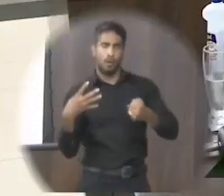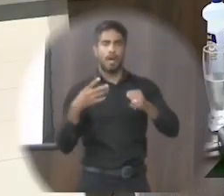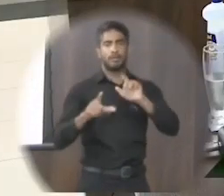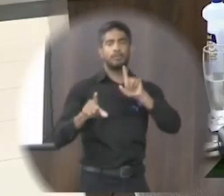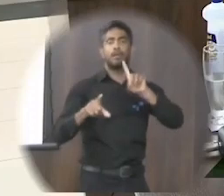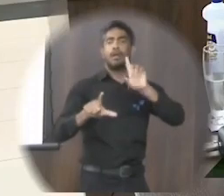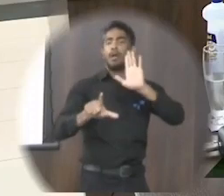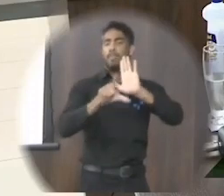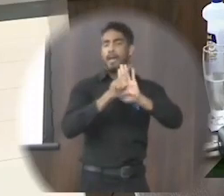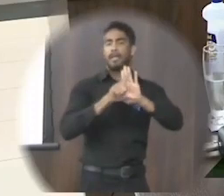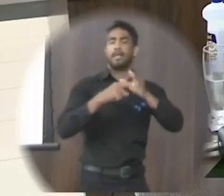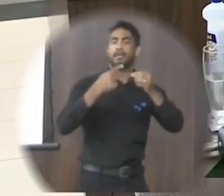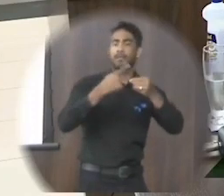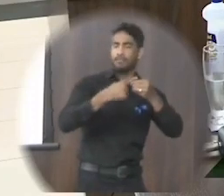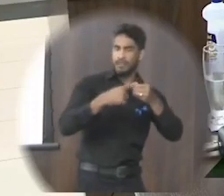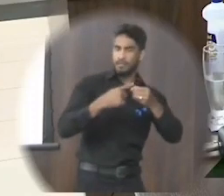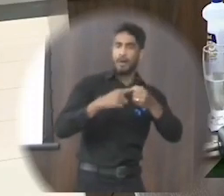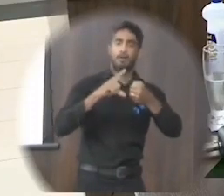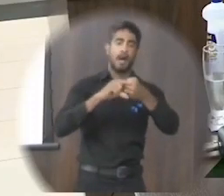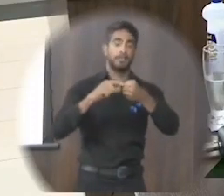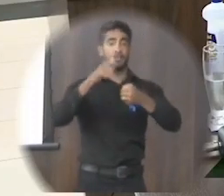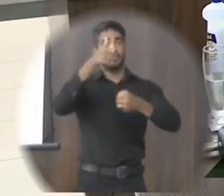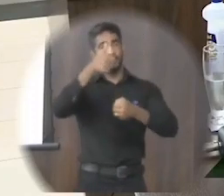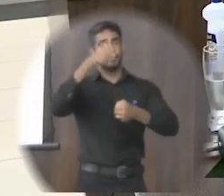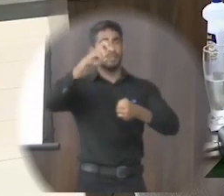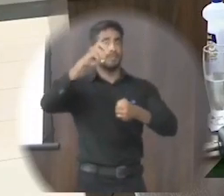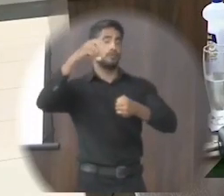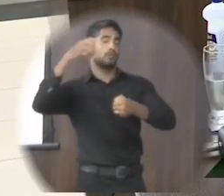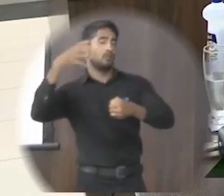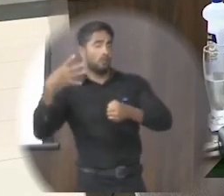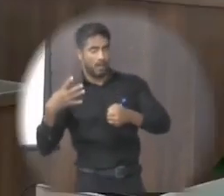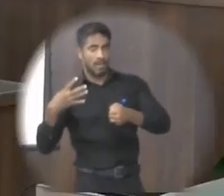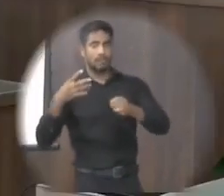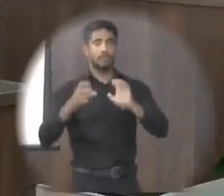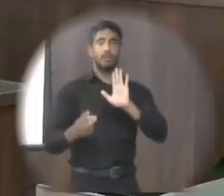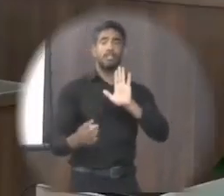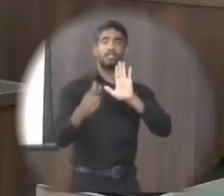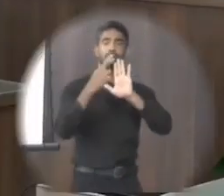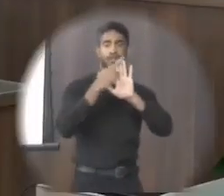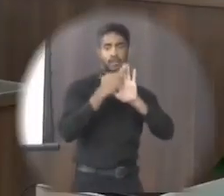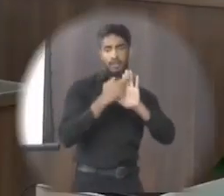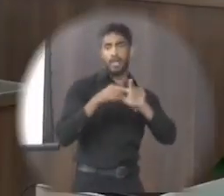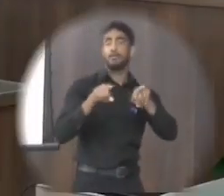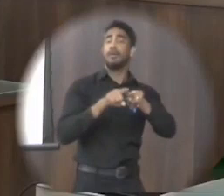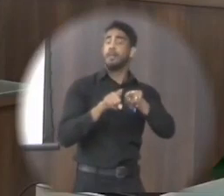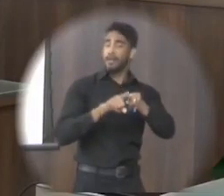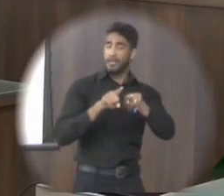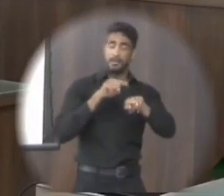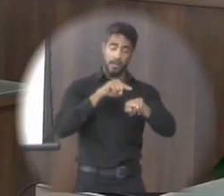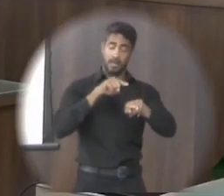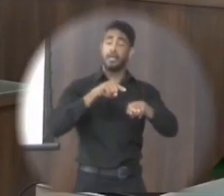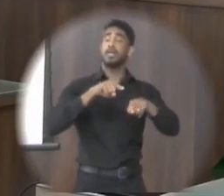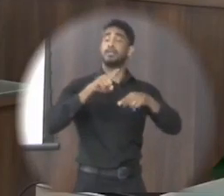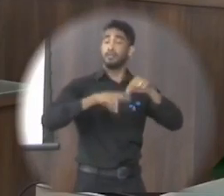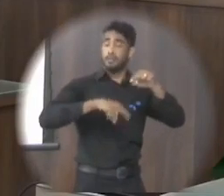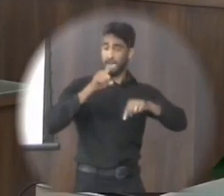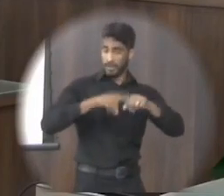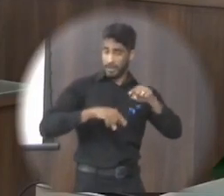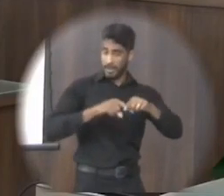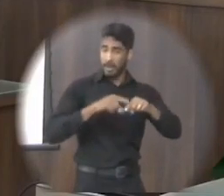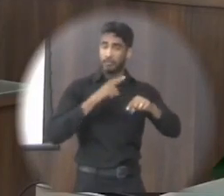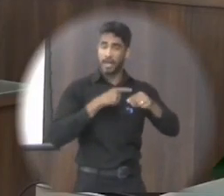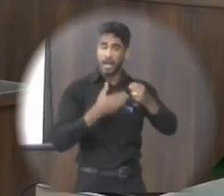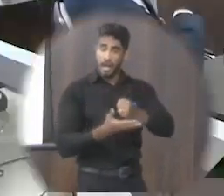Municipal, artigo 154, inciso 2º do Regimento Interno. Quanto à matéria que lhe constitui objeto, a proposição